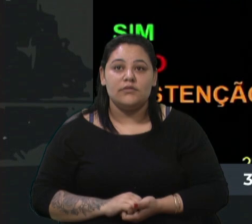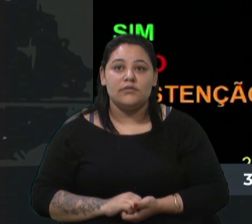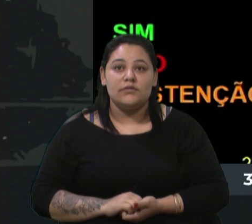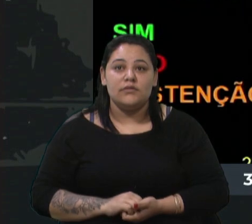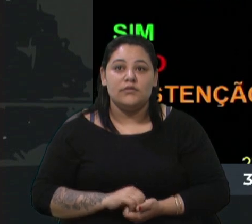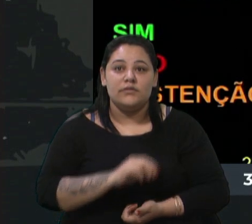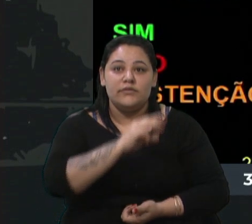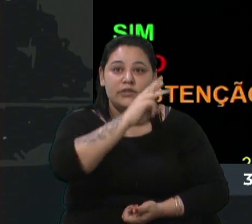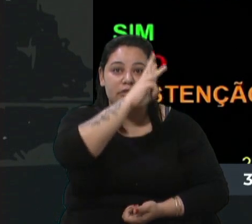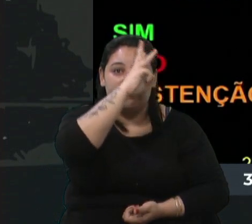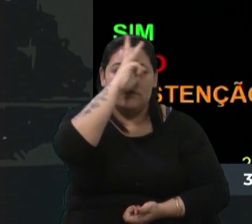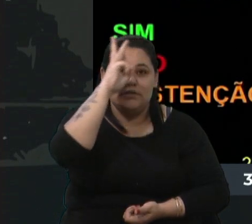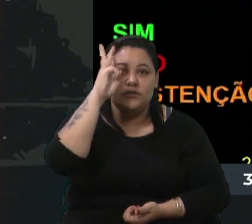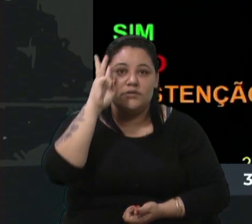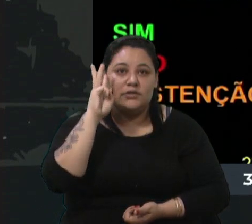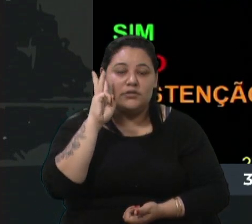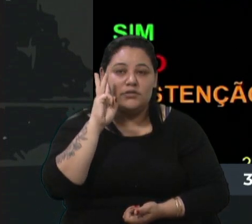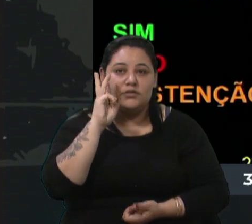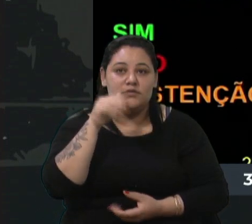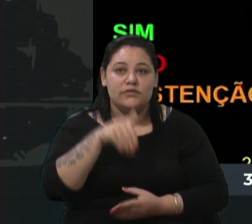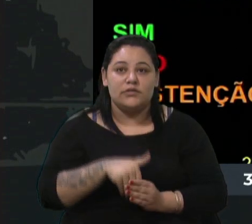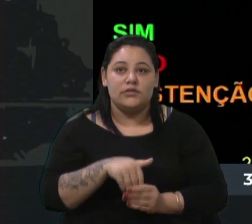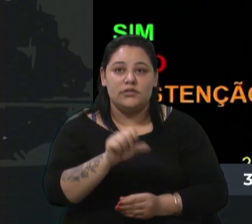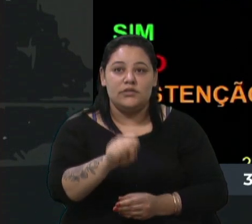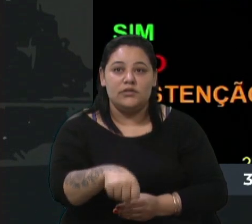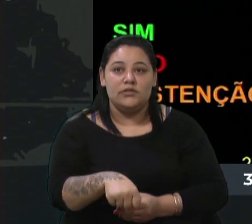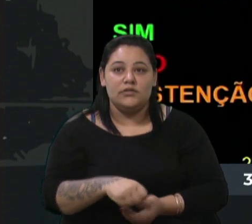Velocino ex vota sim.